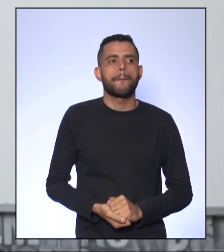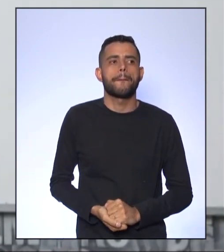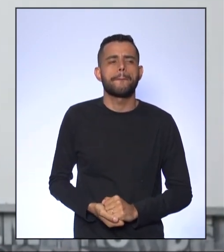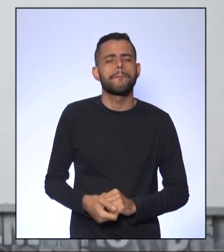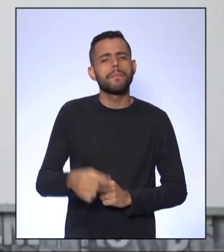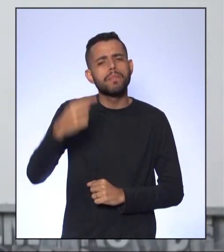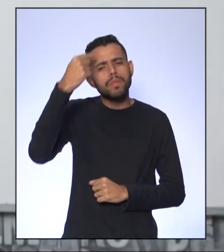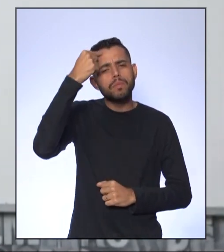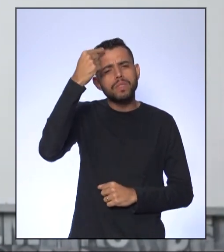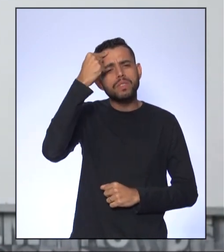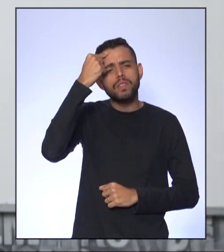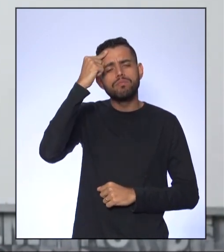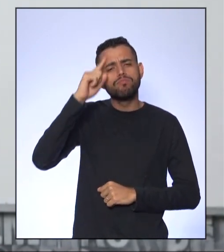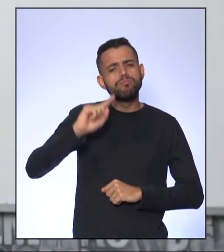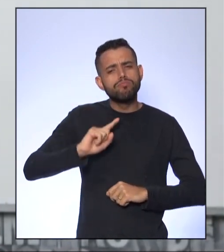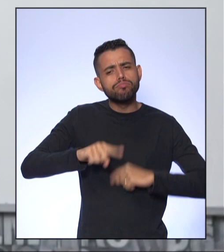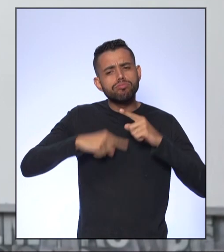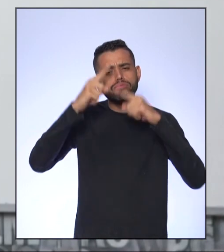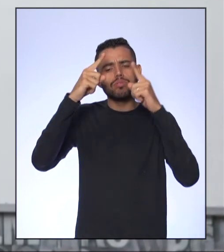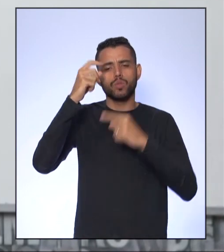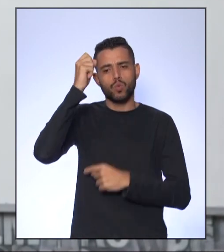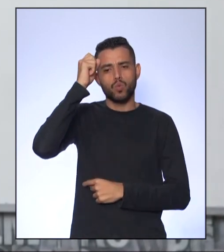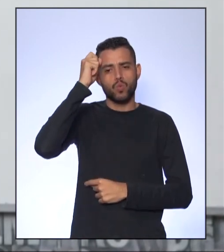renascimento cultural,